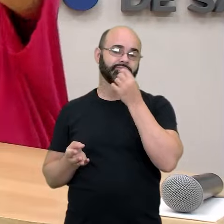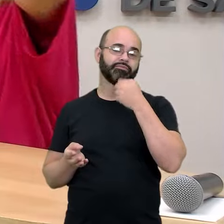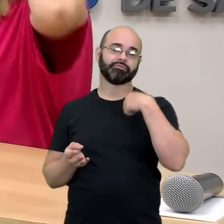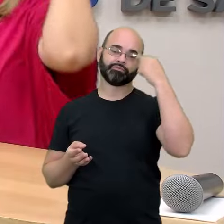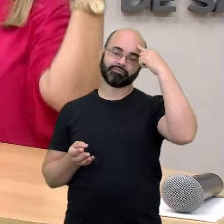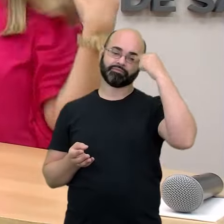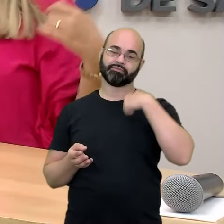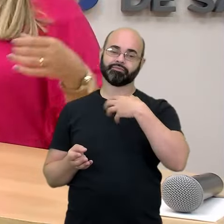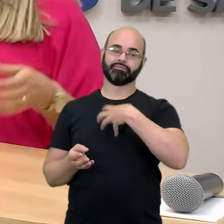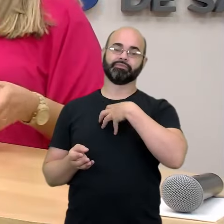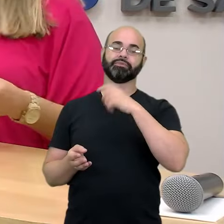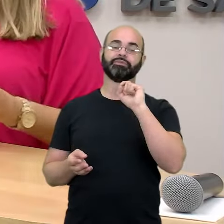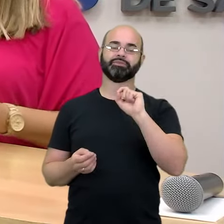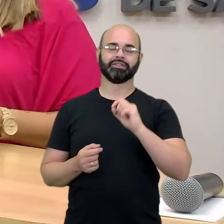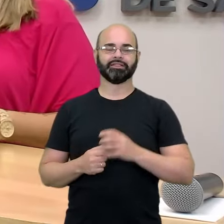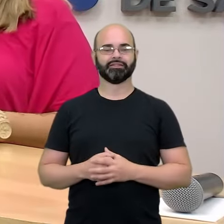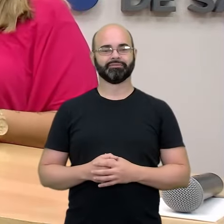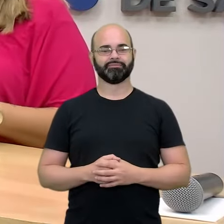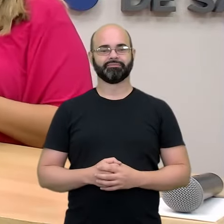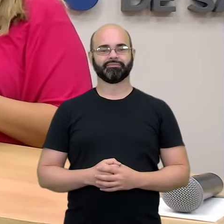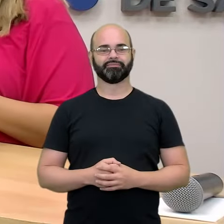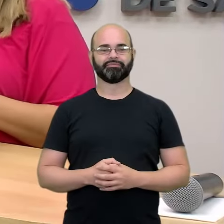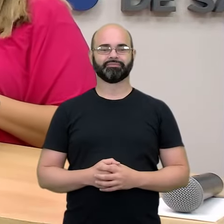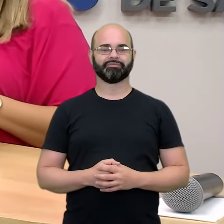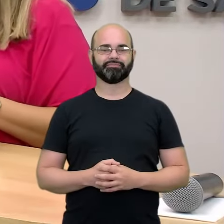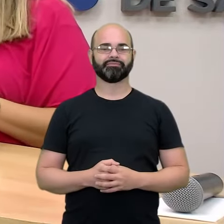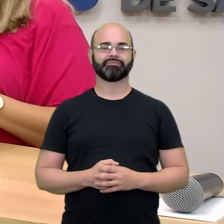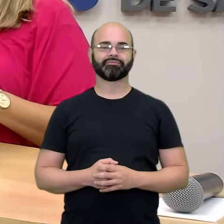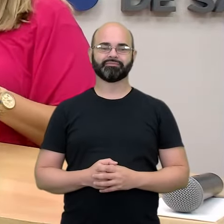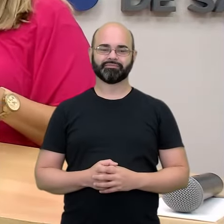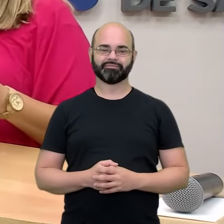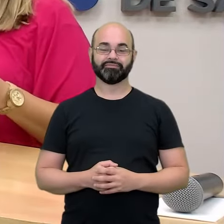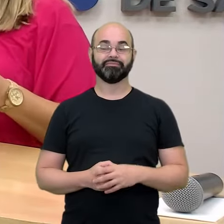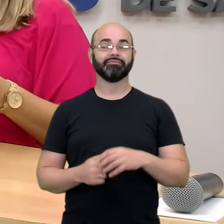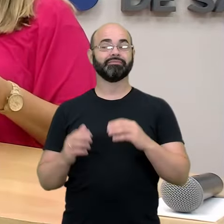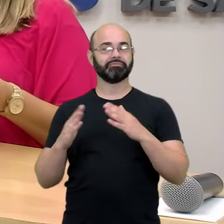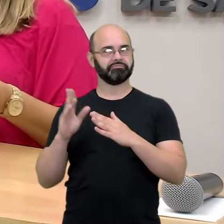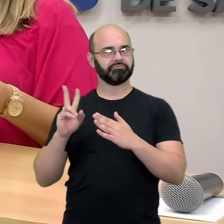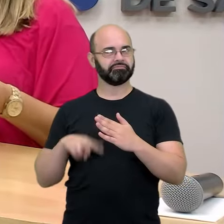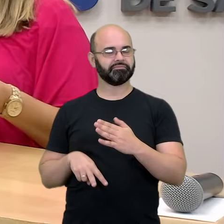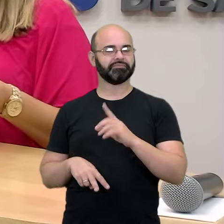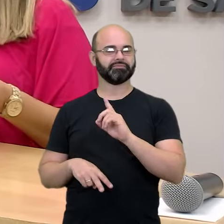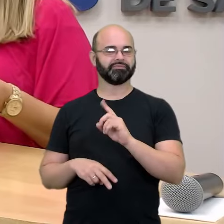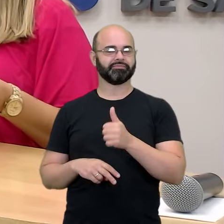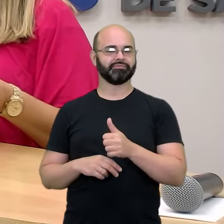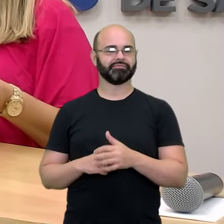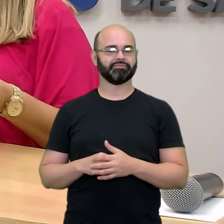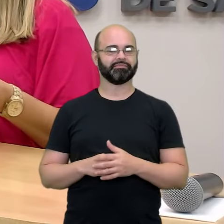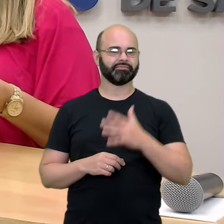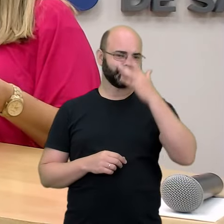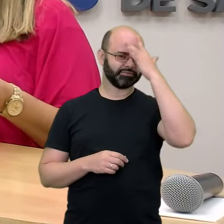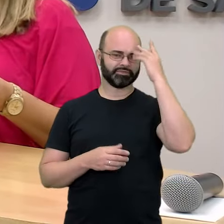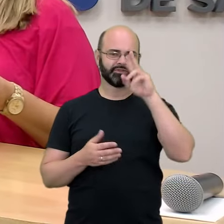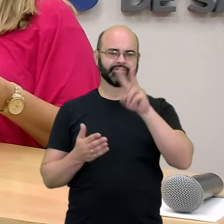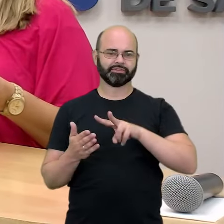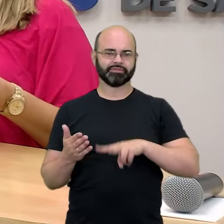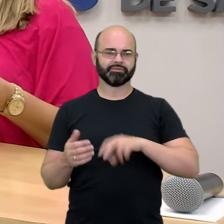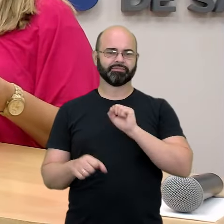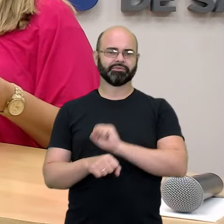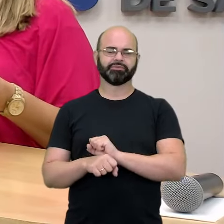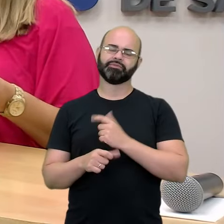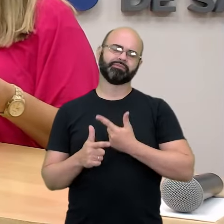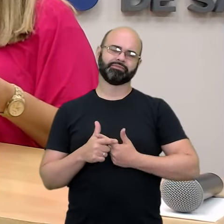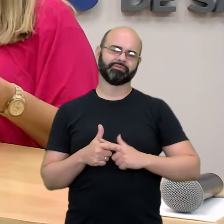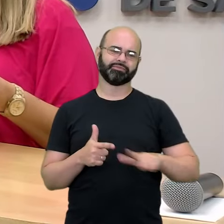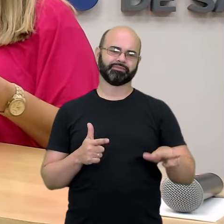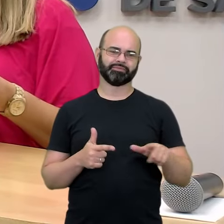que eu senti. Eu não trouxe... Então, por favor, tá? Lição de casa. Olha, mas não estava alguém lendo? Não, mas tem problema não. A pessoa que estava